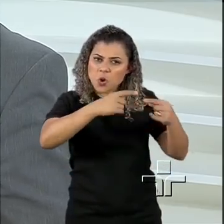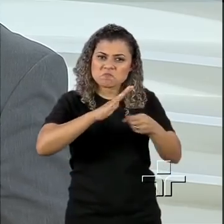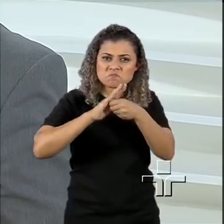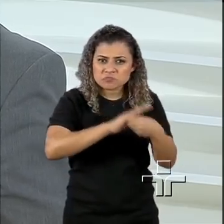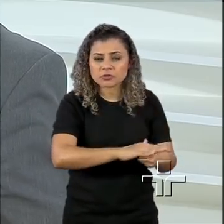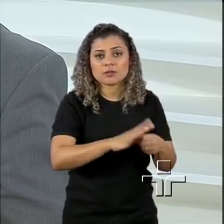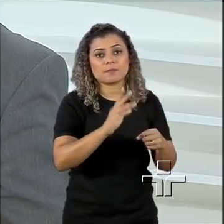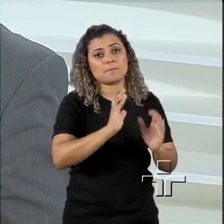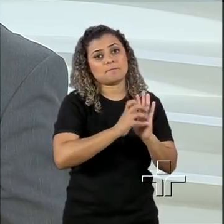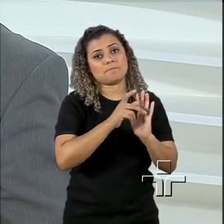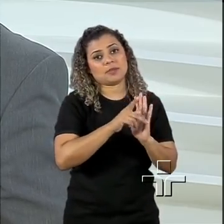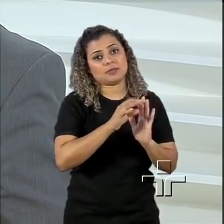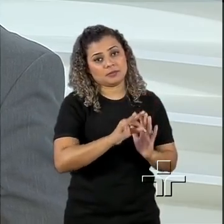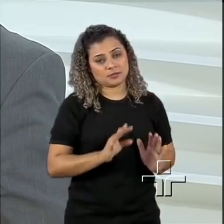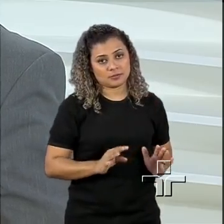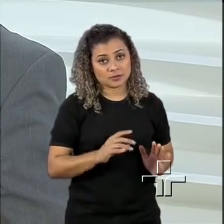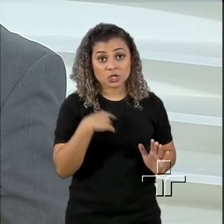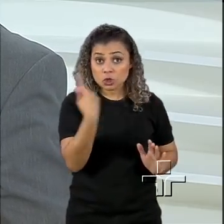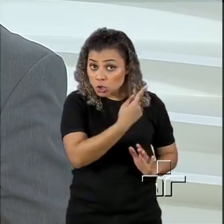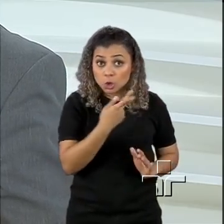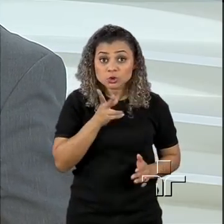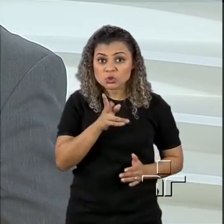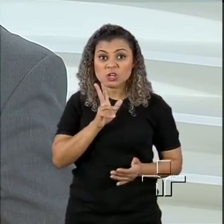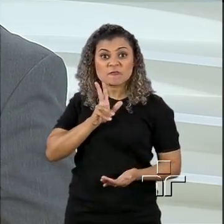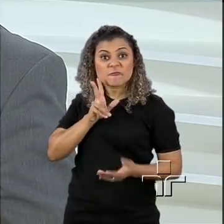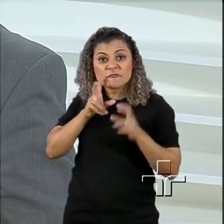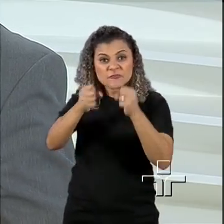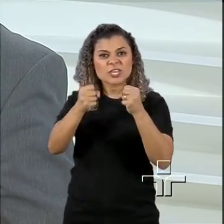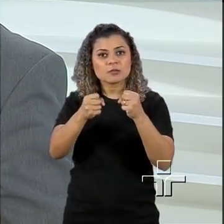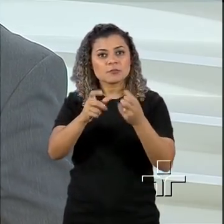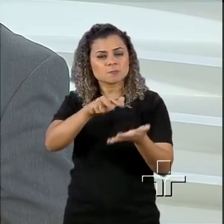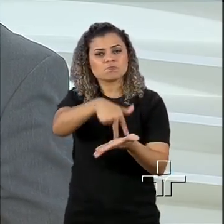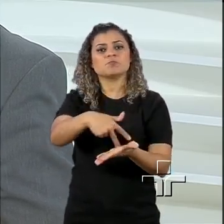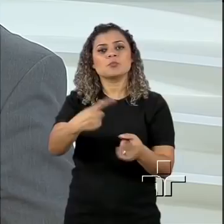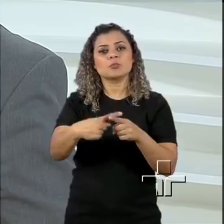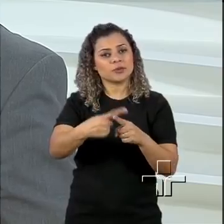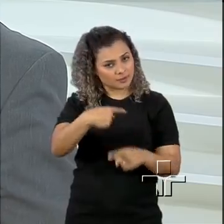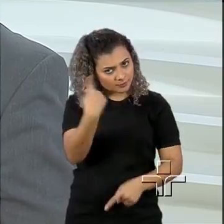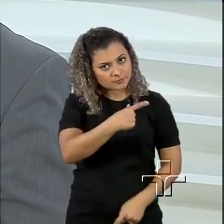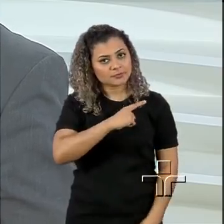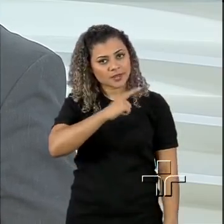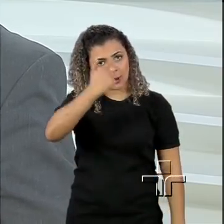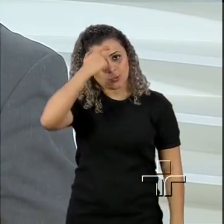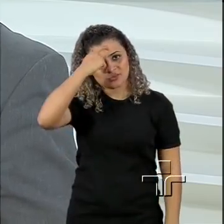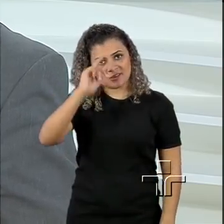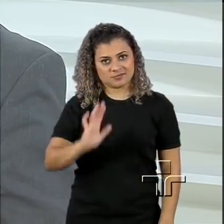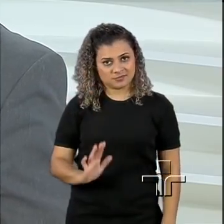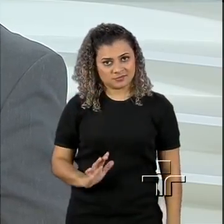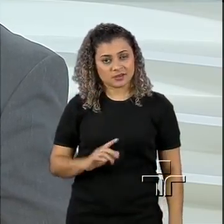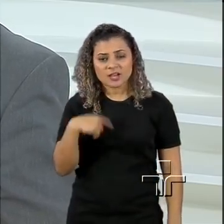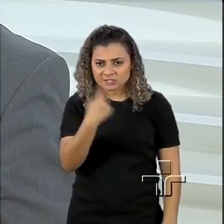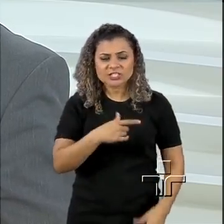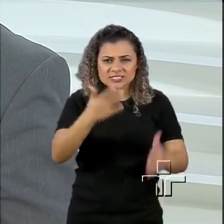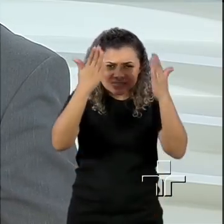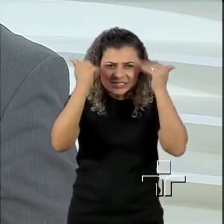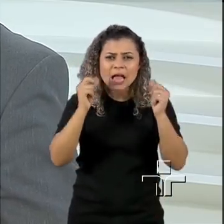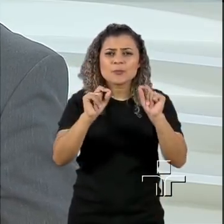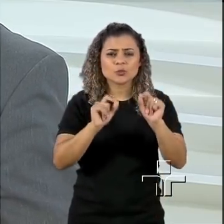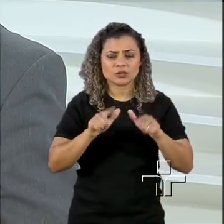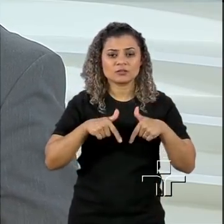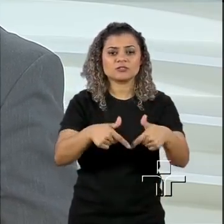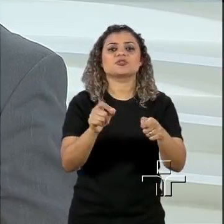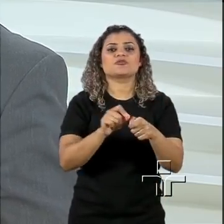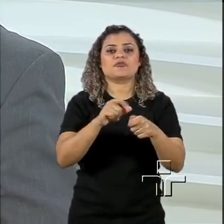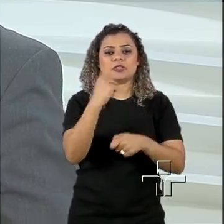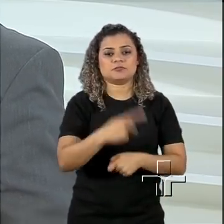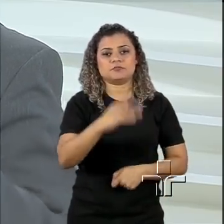e nós seguimos firme porque nós temos consciência, temos convicção, temos certeza do que nós fizemos pelo Brasil. Nós